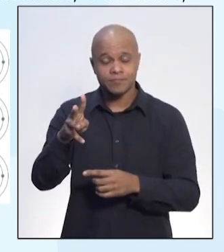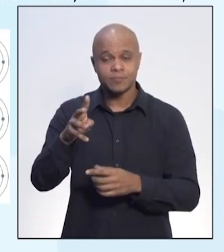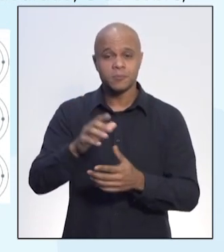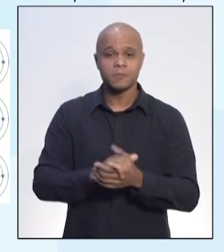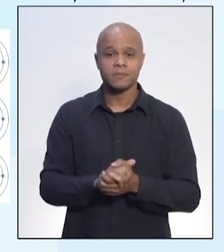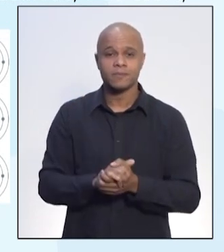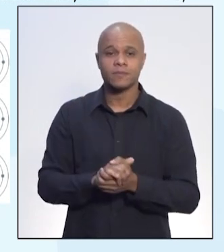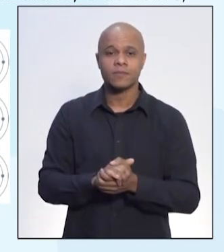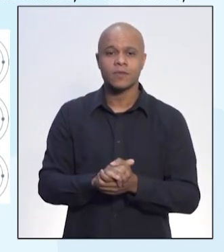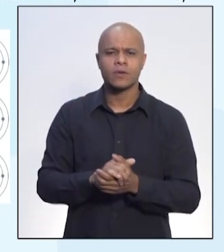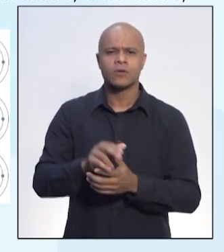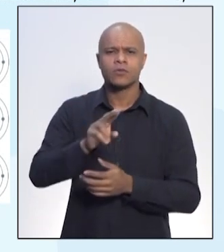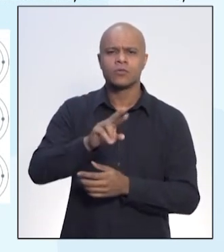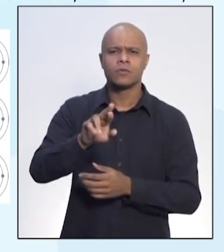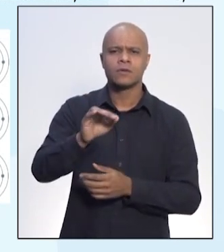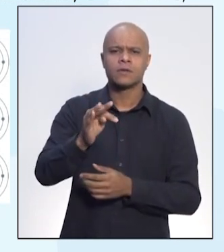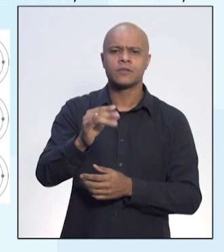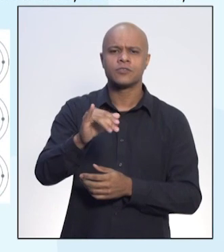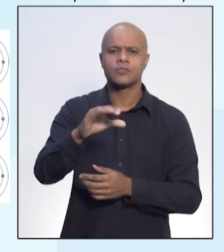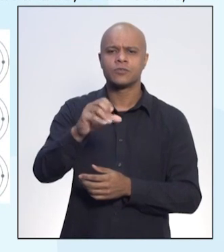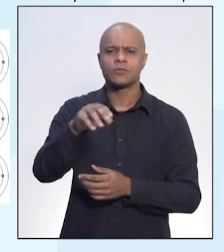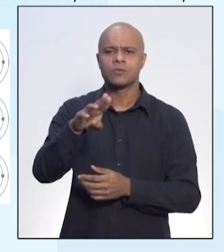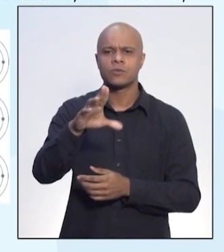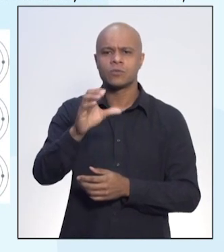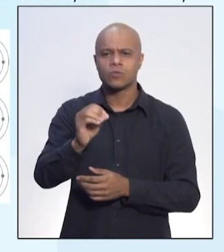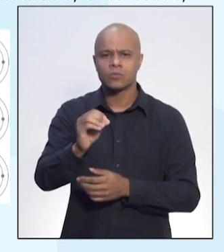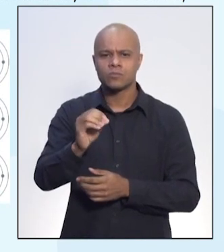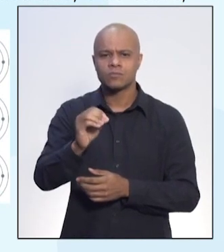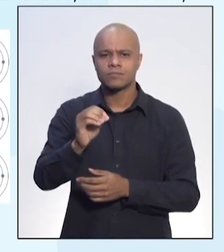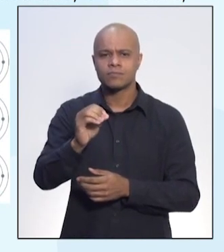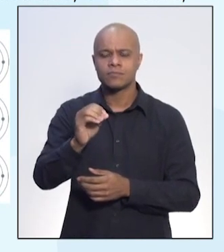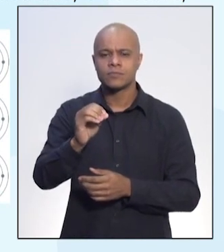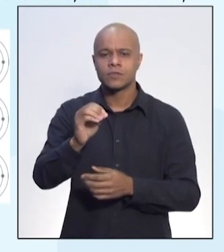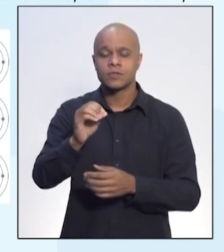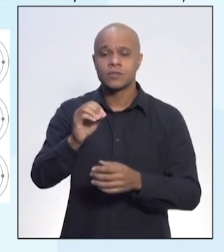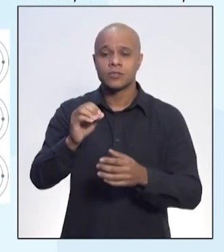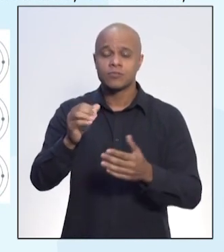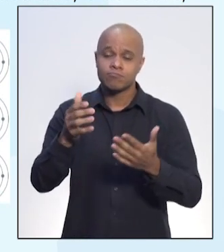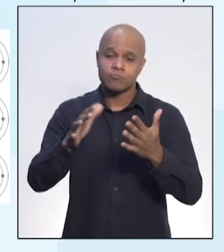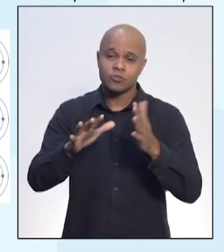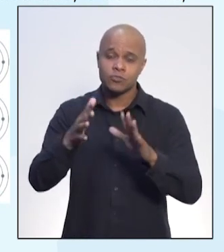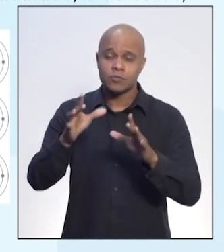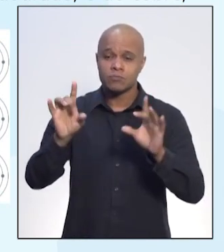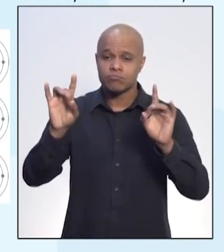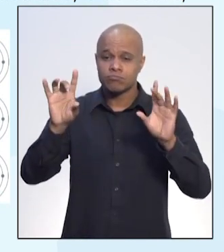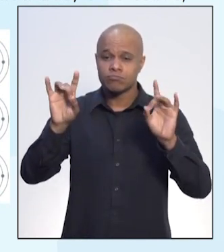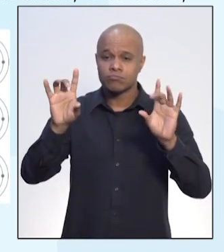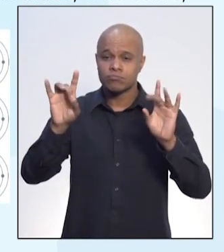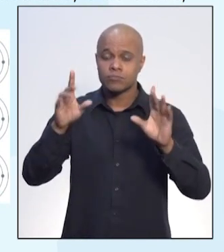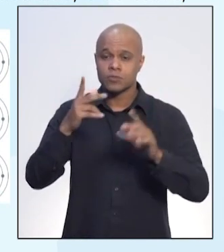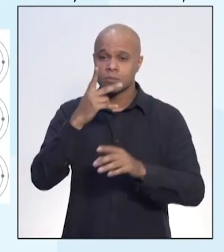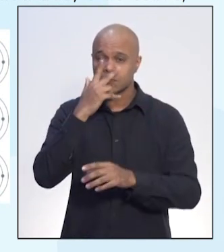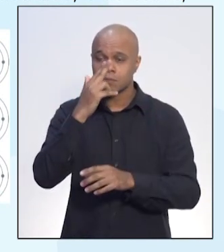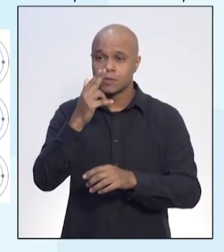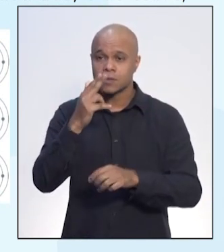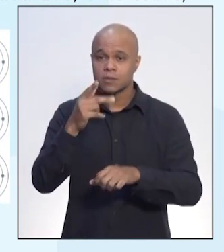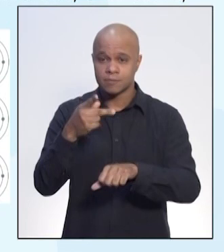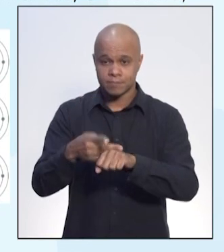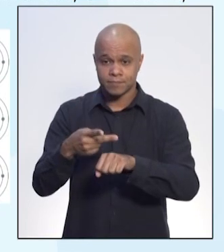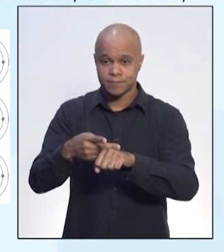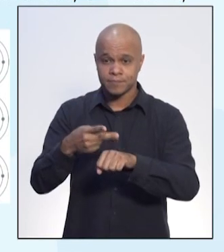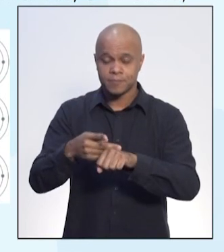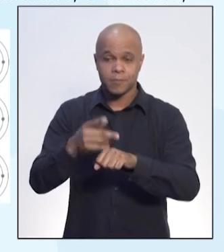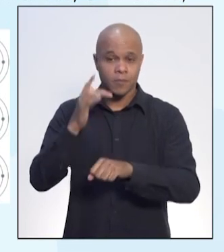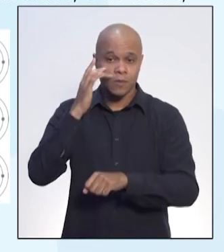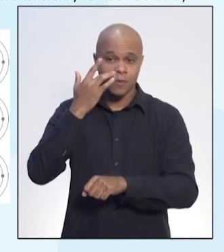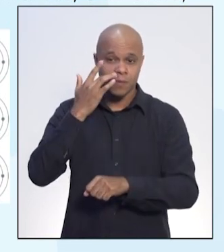retículo cristalino. Eles são brilhantes, geralmente cor prateada, com exceção do ouro, que é dourado, e o